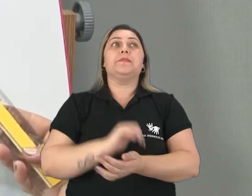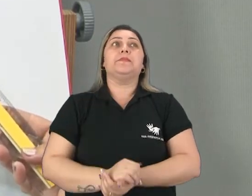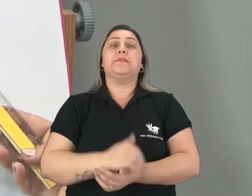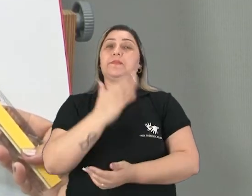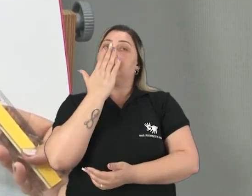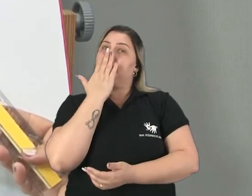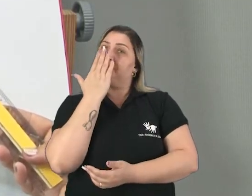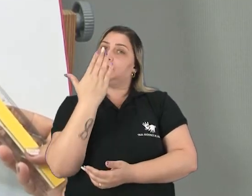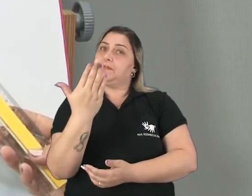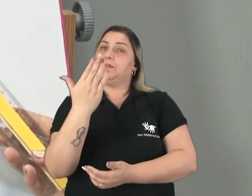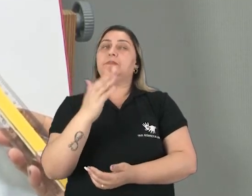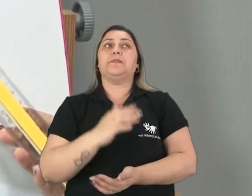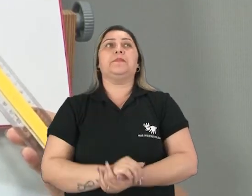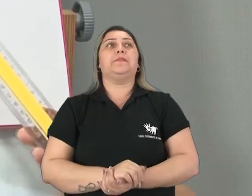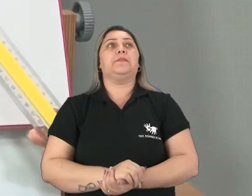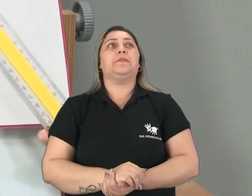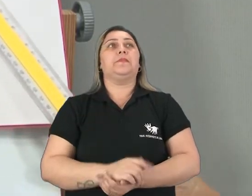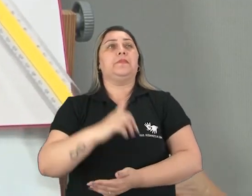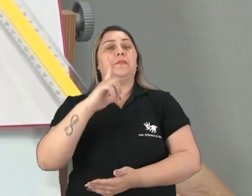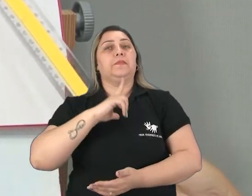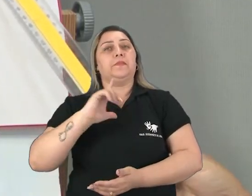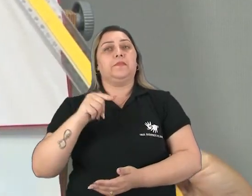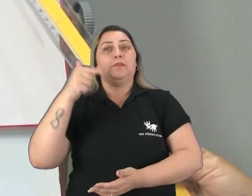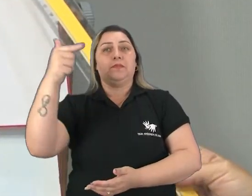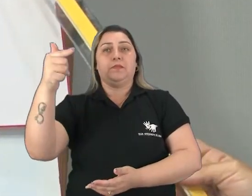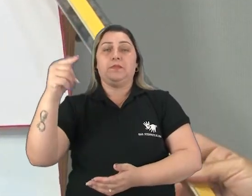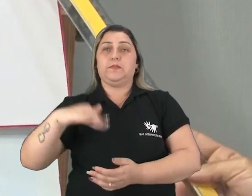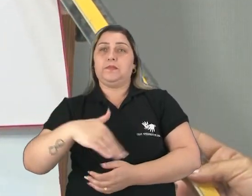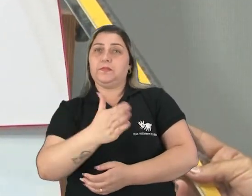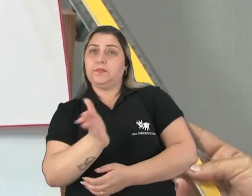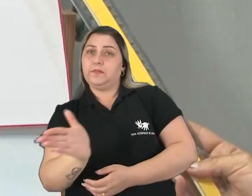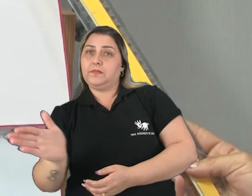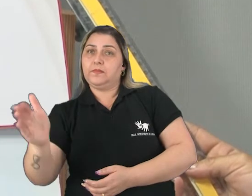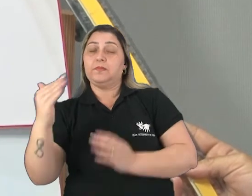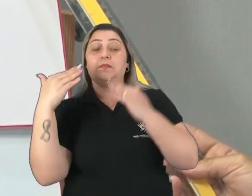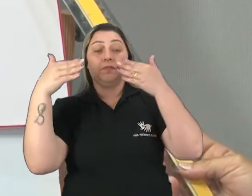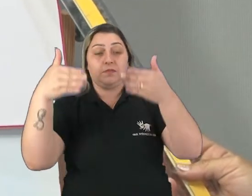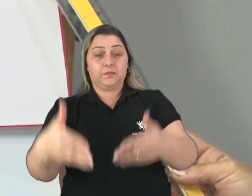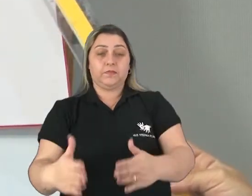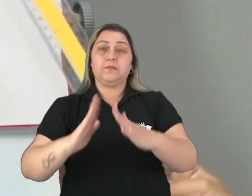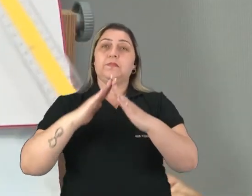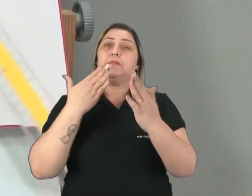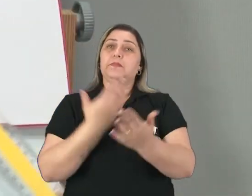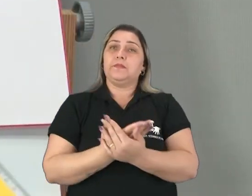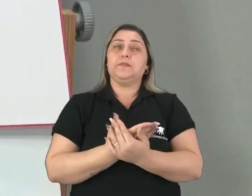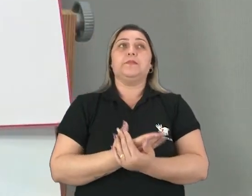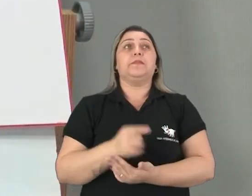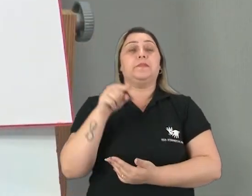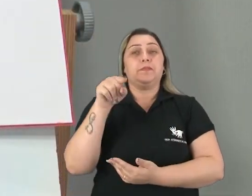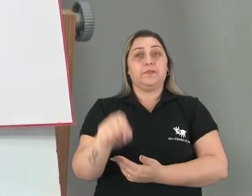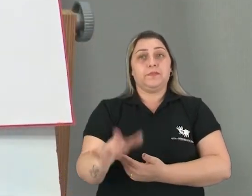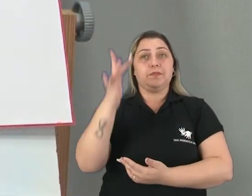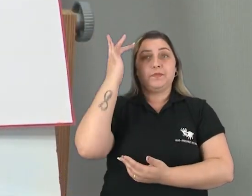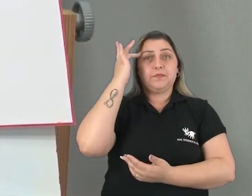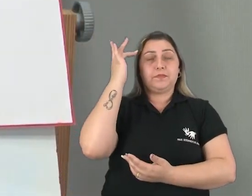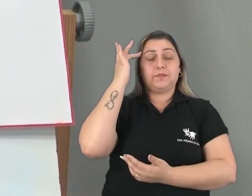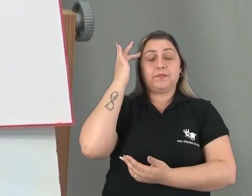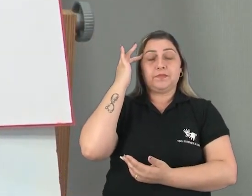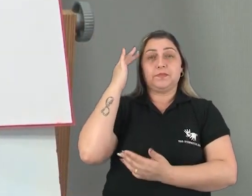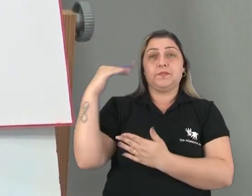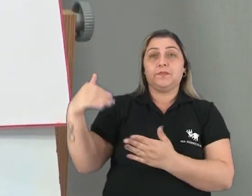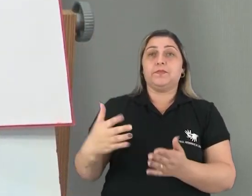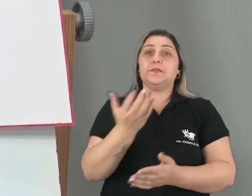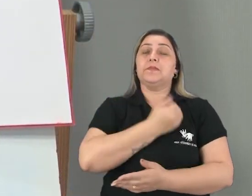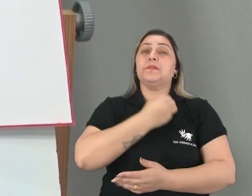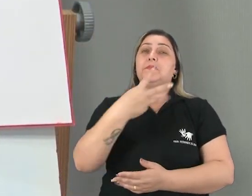em frente, tem uma outra curva e chega à escola. Você acha que o caminho